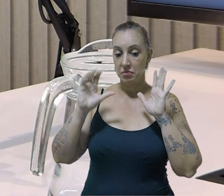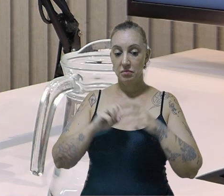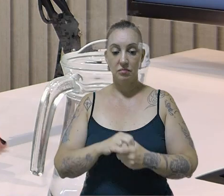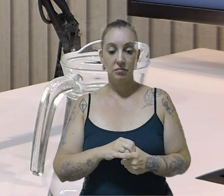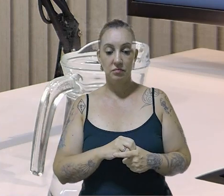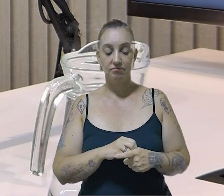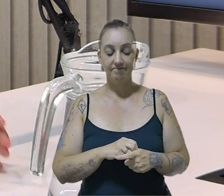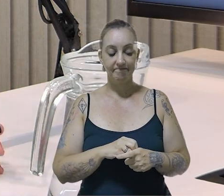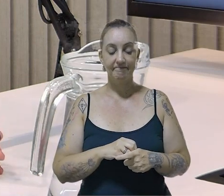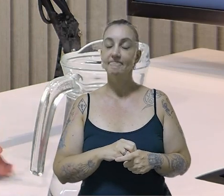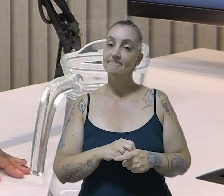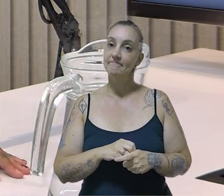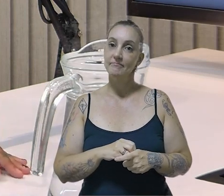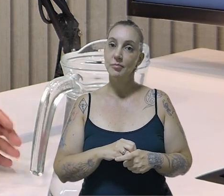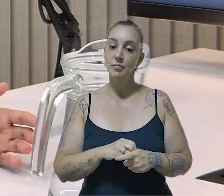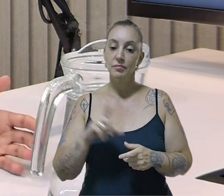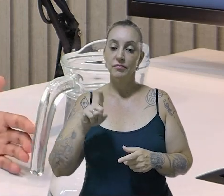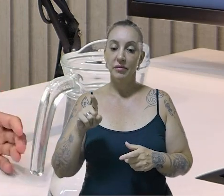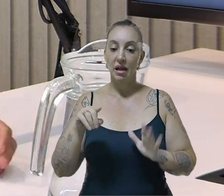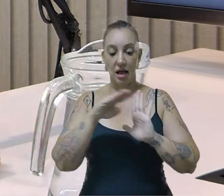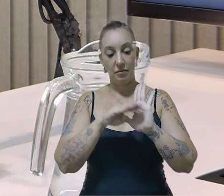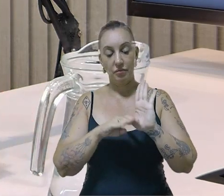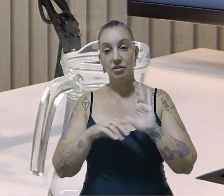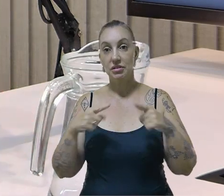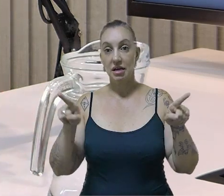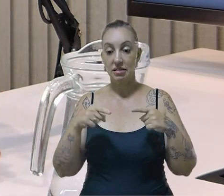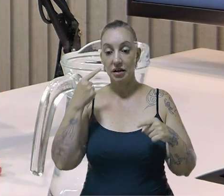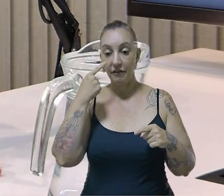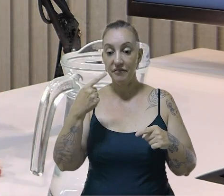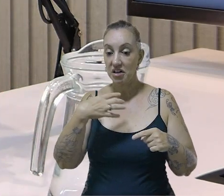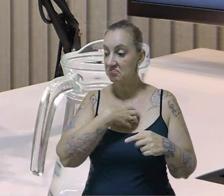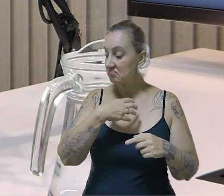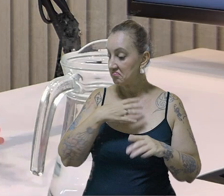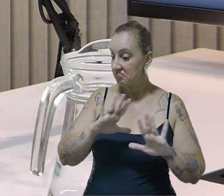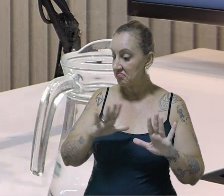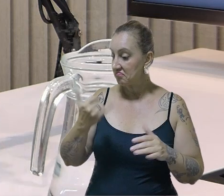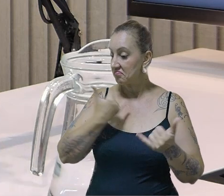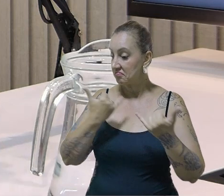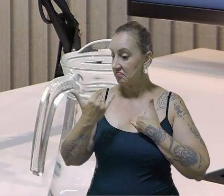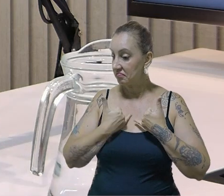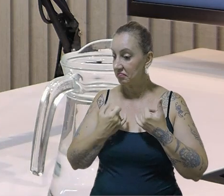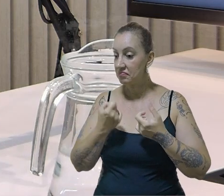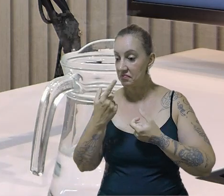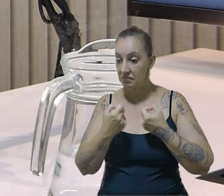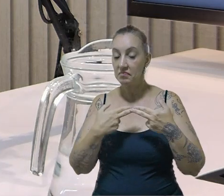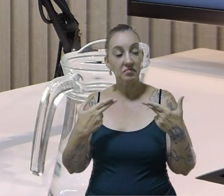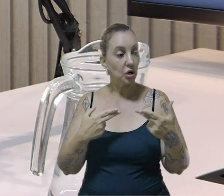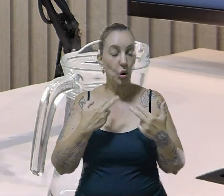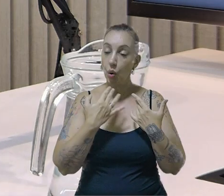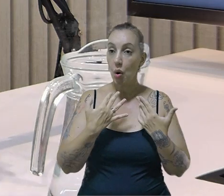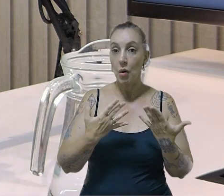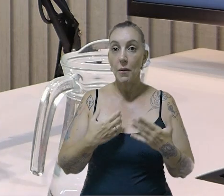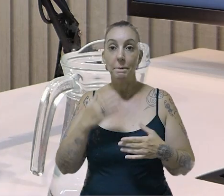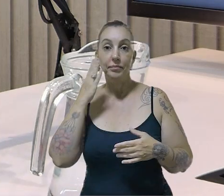a a o setlist é esse Vê aí o que você sente aí você me fala alguma pontuação de cor e